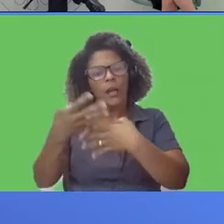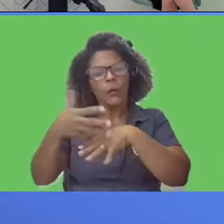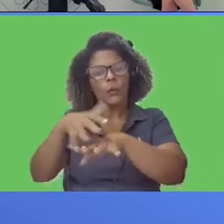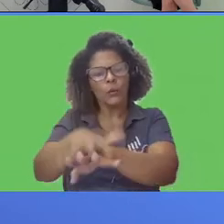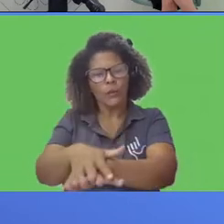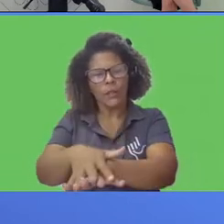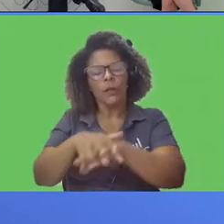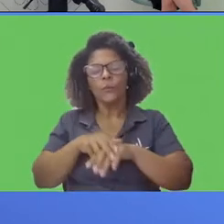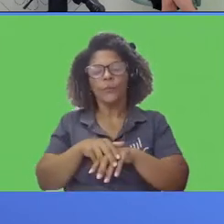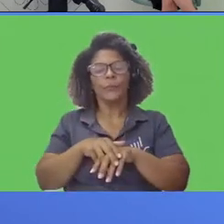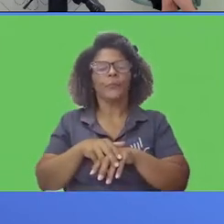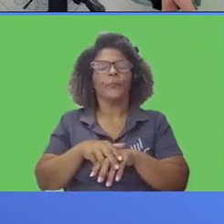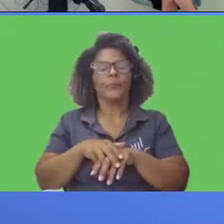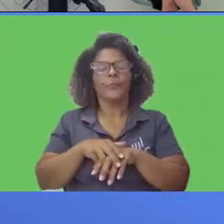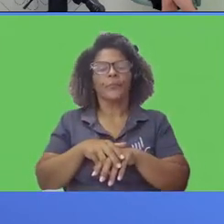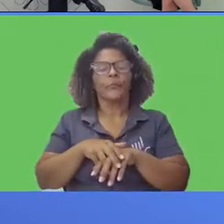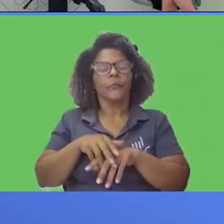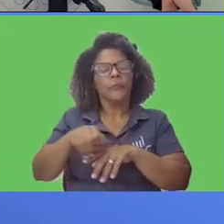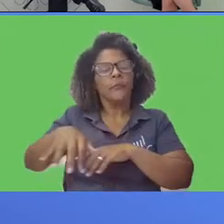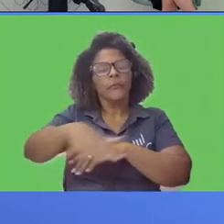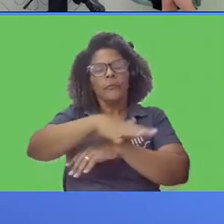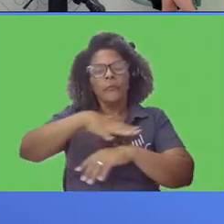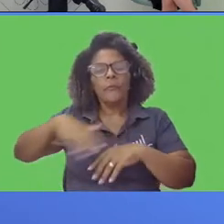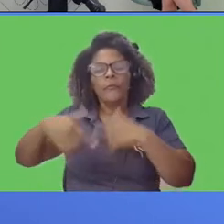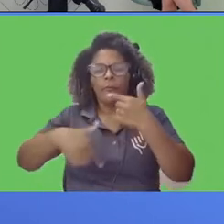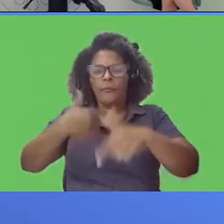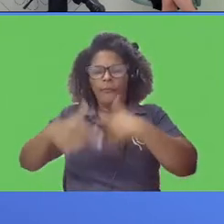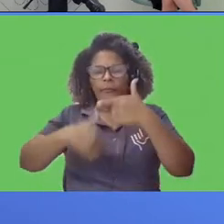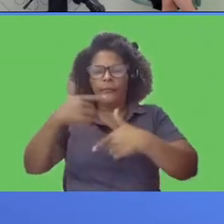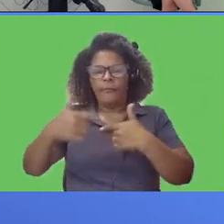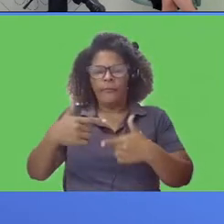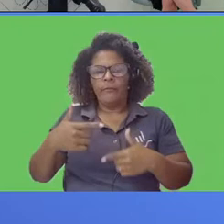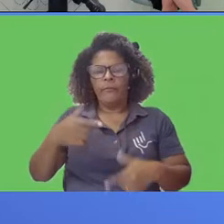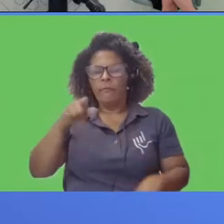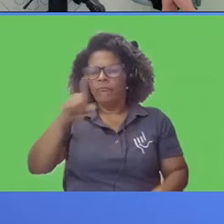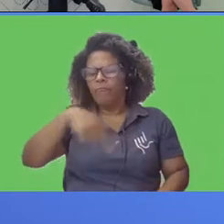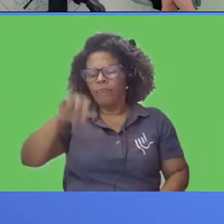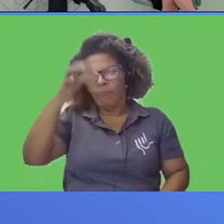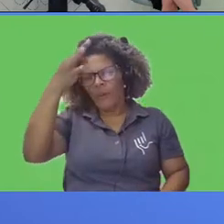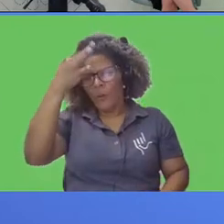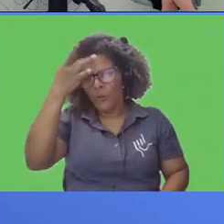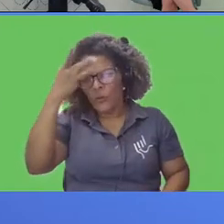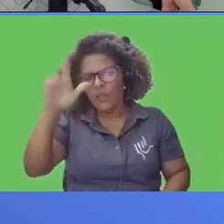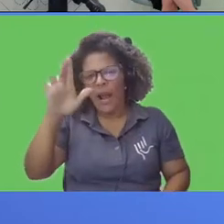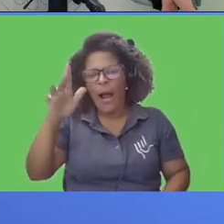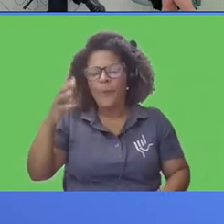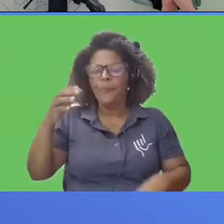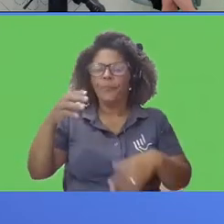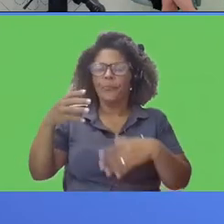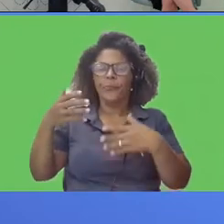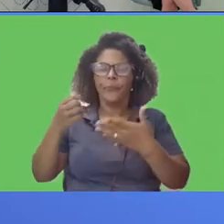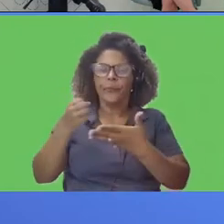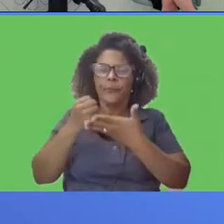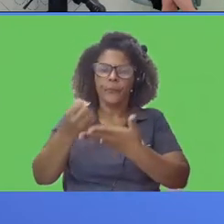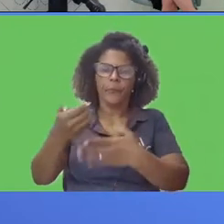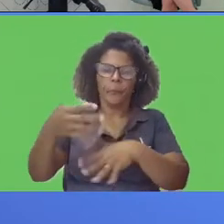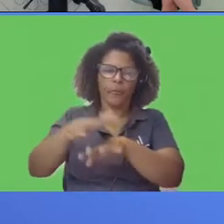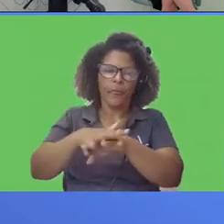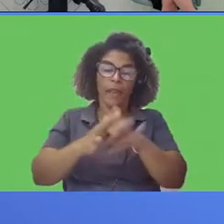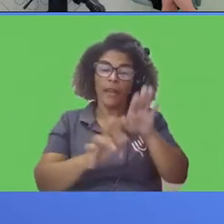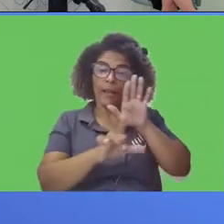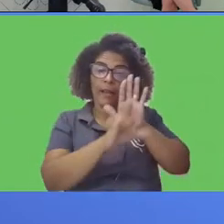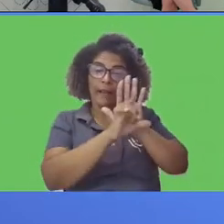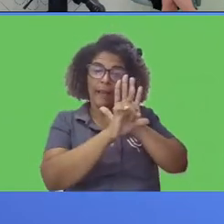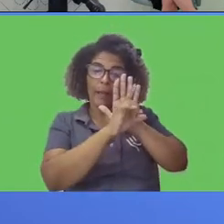aí no mercado de trabalho. Né? Para quem não sabe, o auxílio inclusão foi uma alteração legislativa da Lei Brasileira